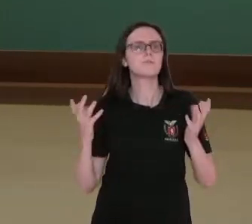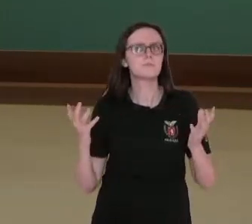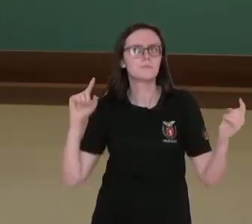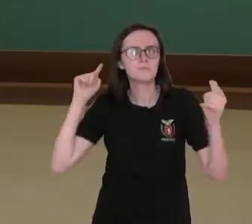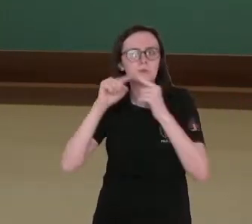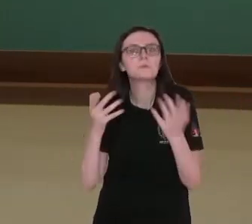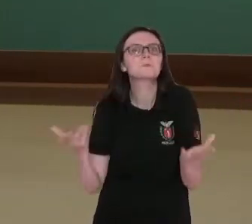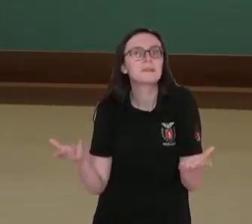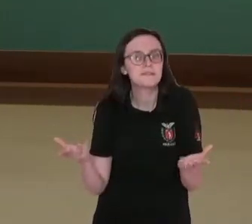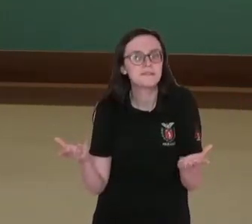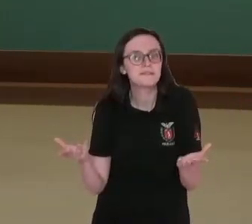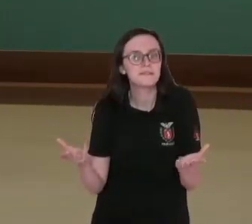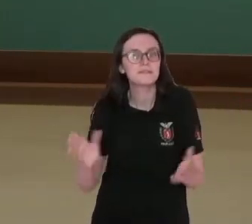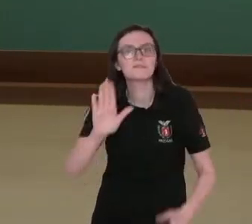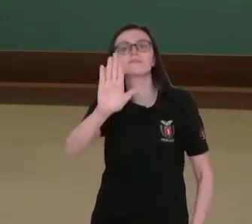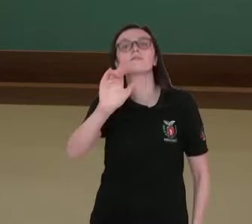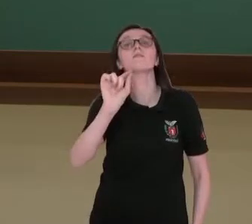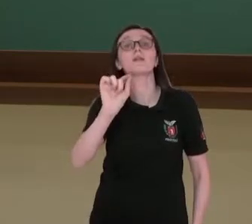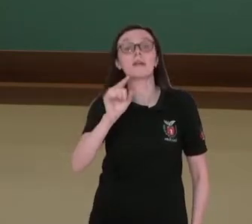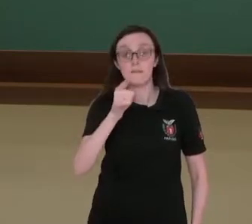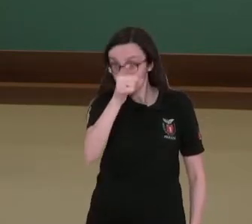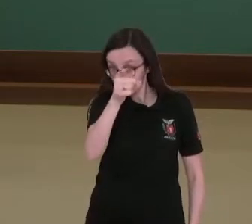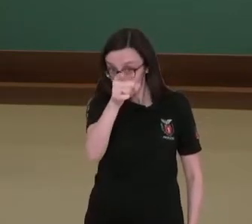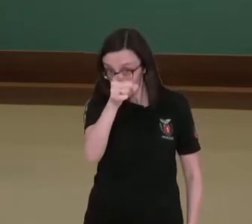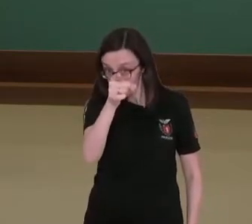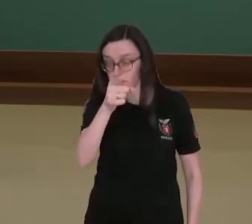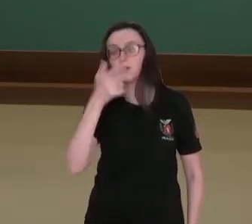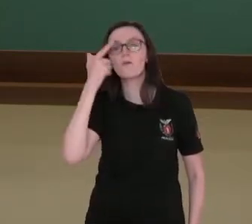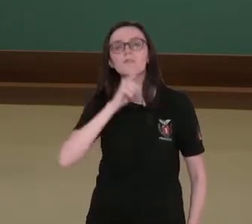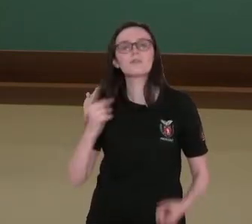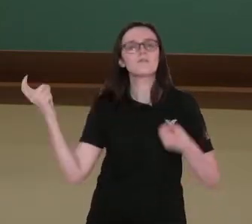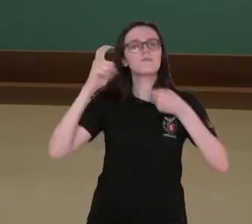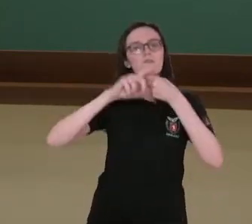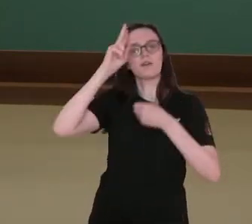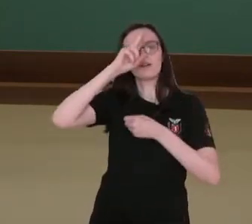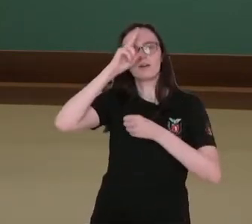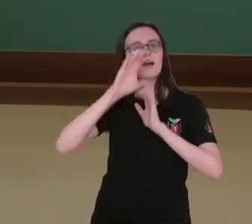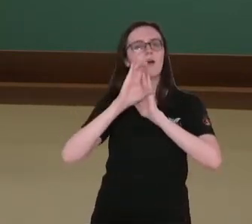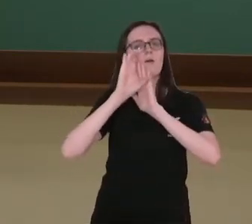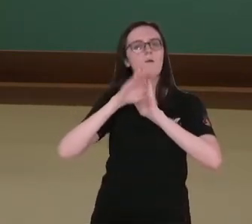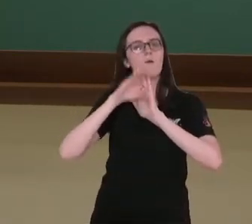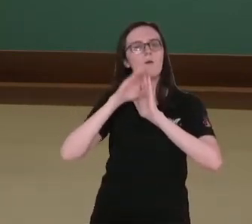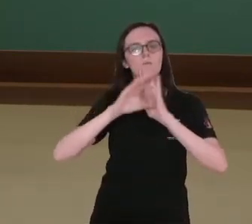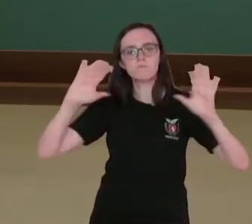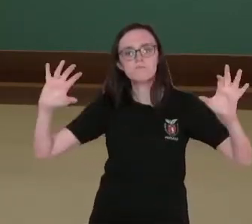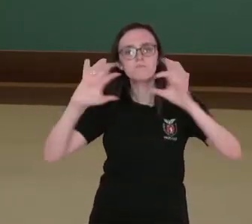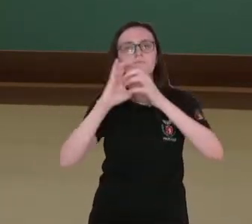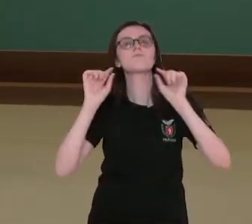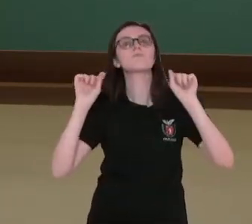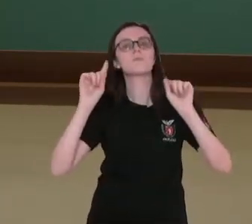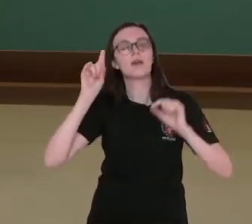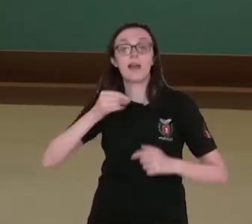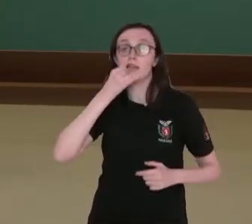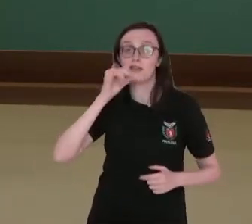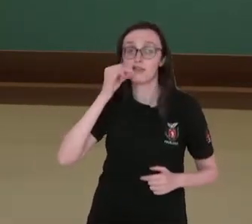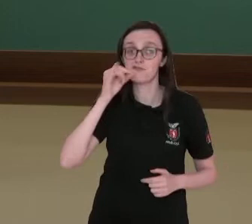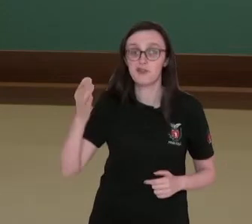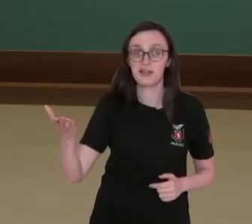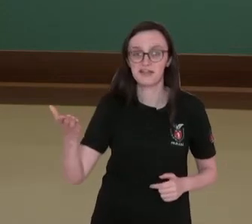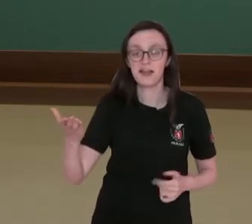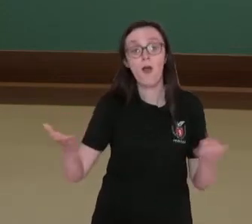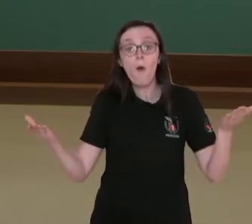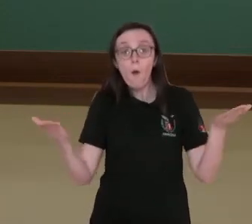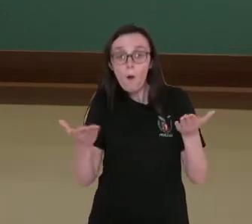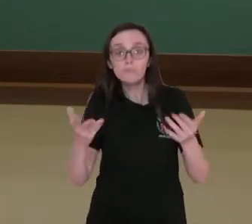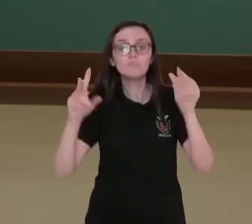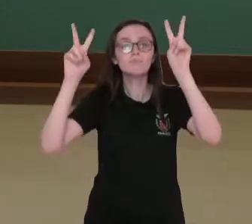esse objetivo? Fazer com que você relembre os conceitos atrelados a energia. Então, hoje